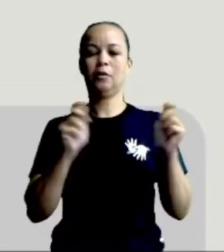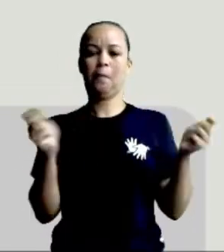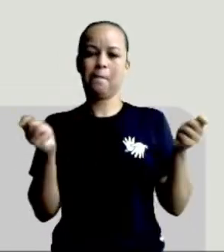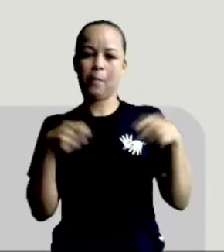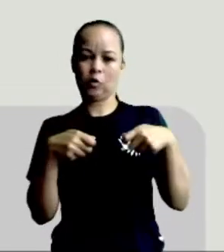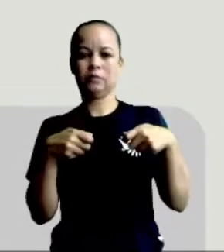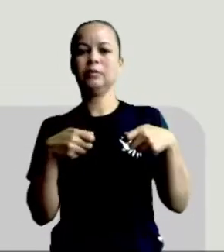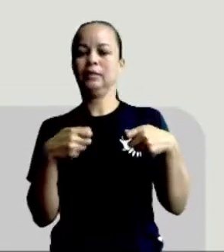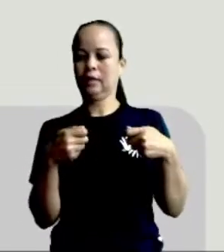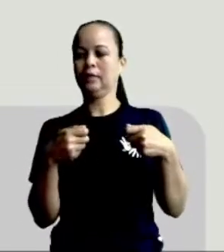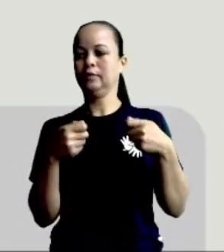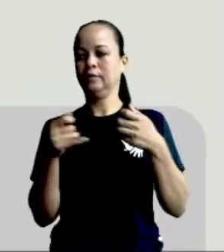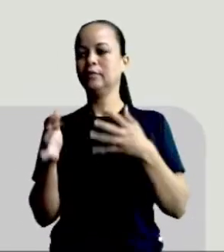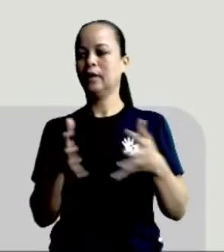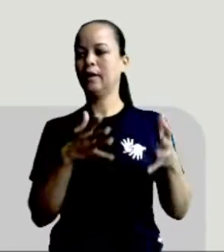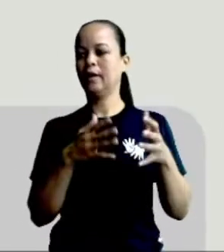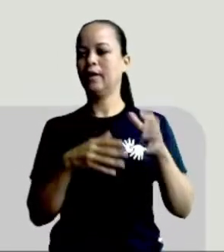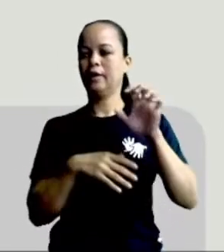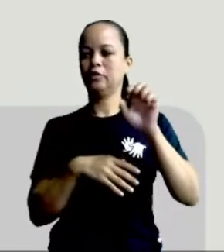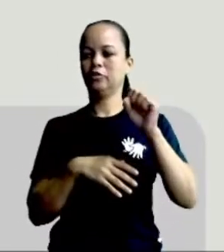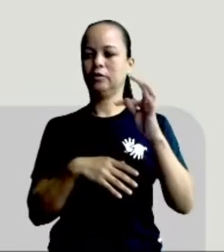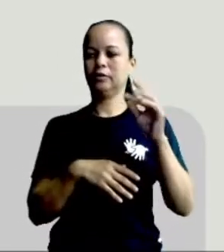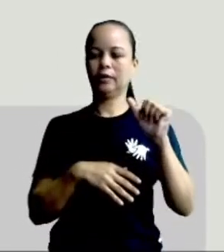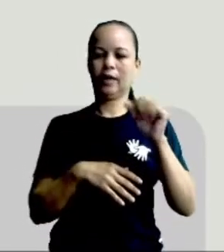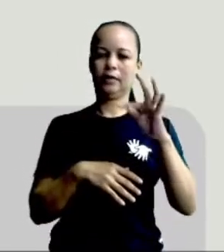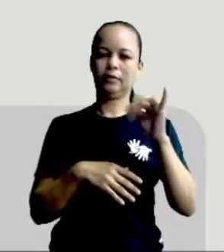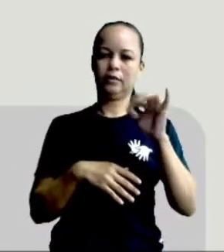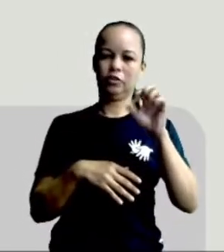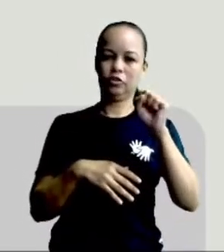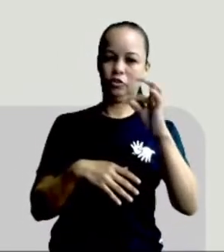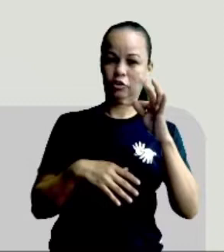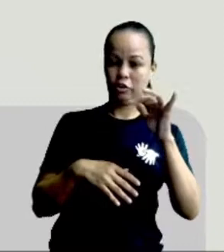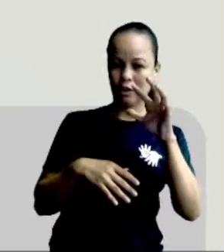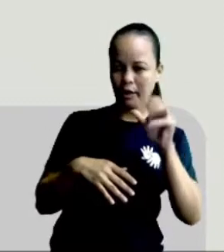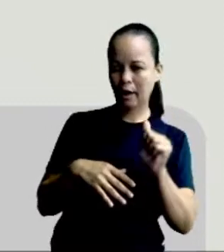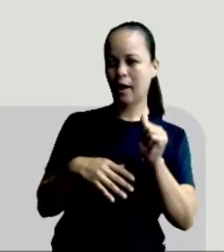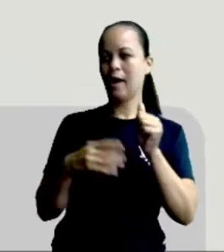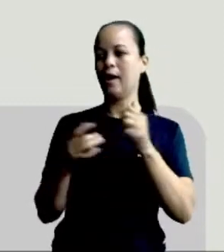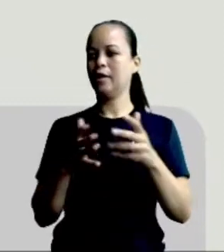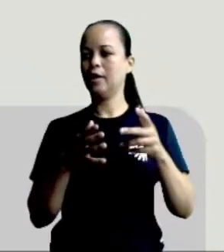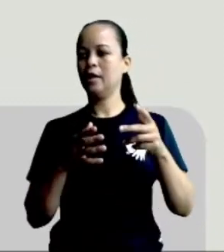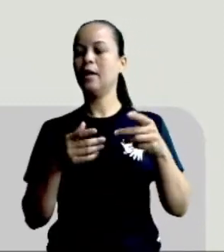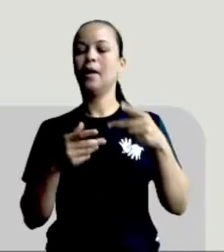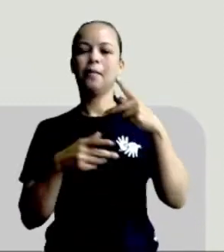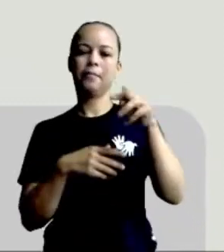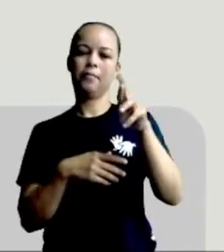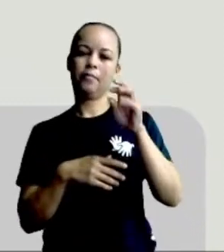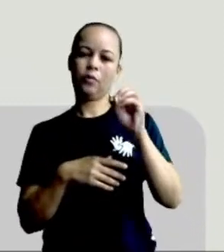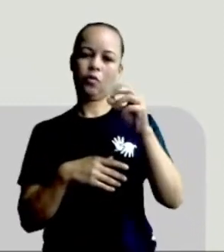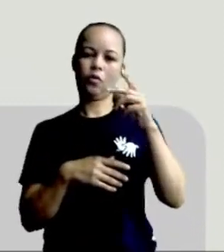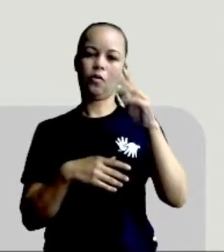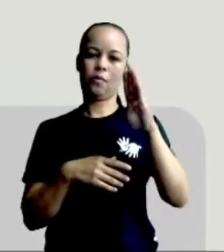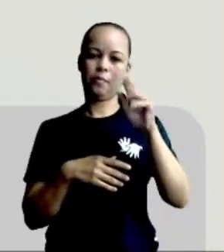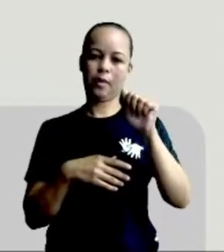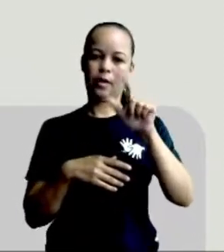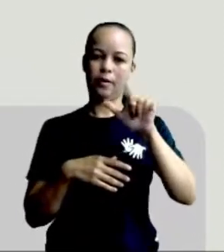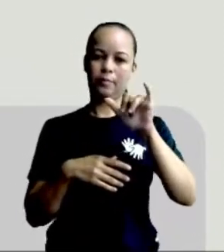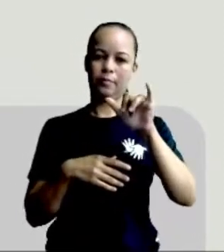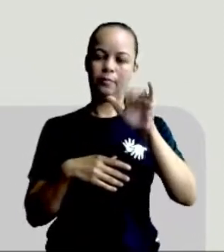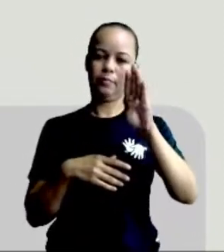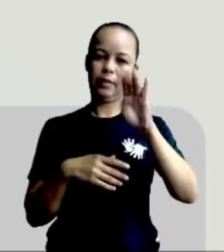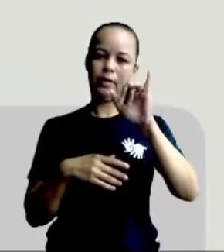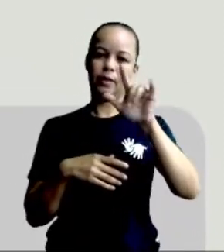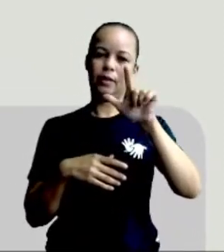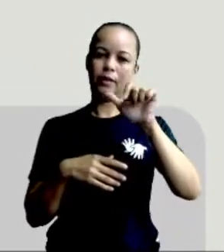de possibilidades. Eu quero aqui que a gente discuta a ideia intuitiva de chance de ocorrência de um resultado a partir da análise